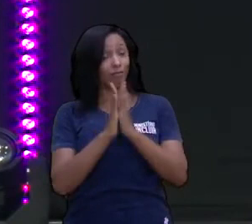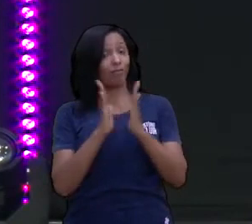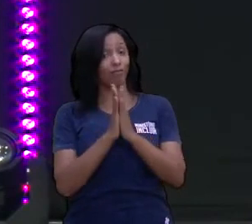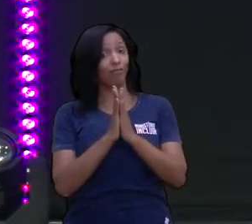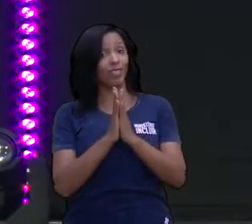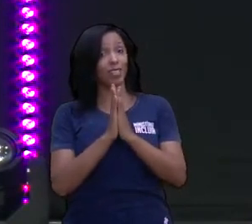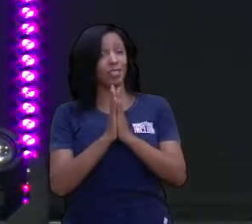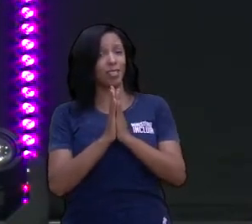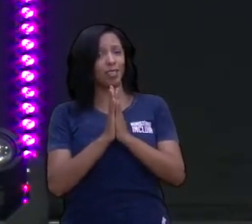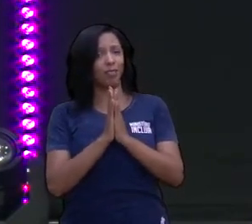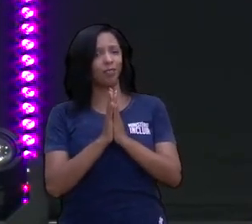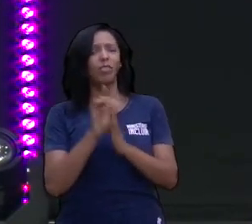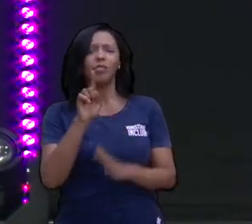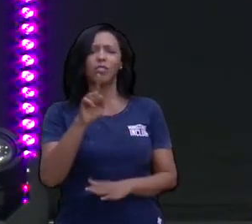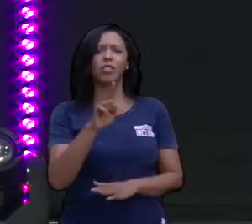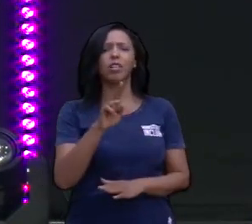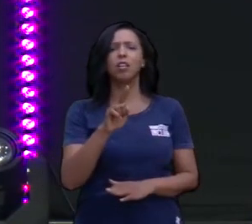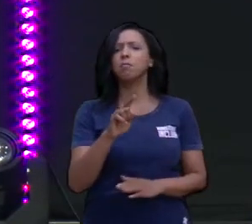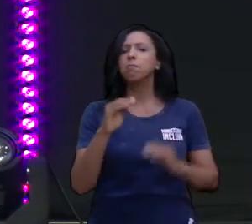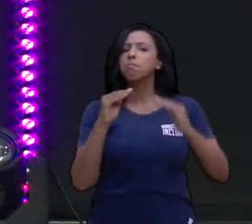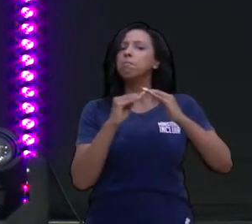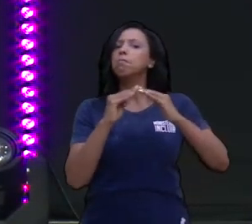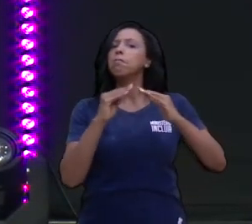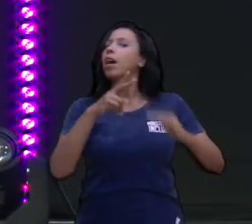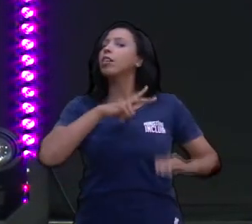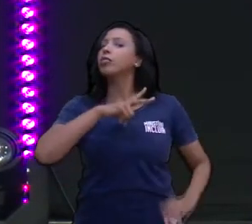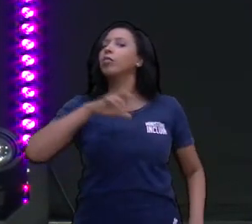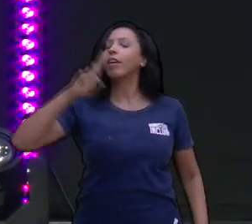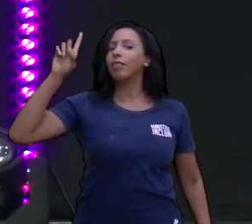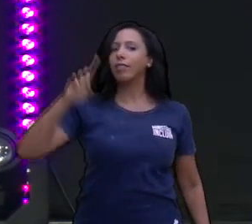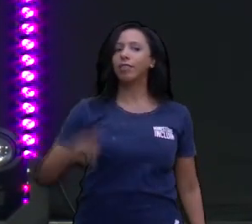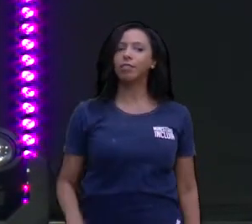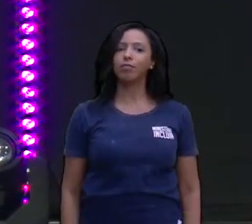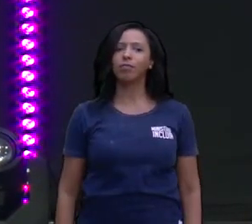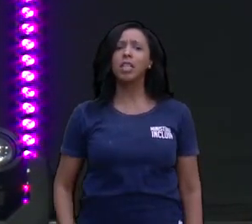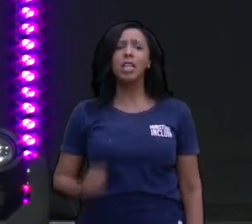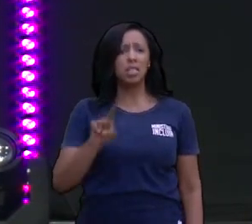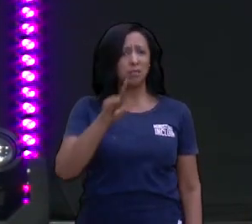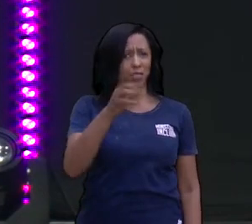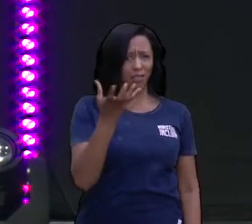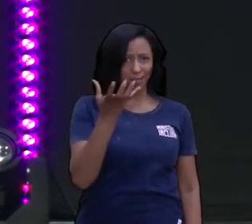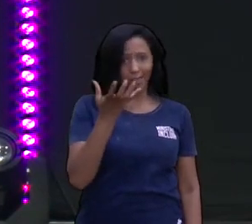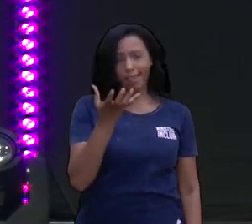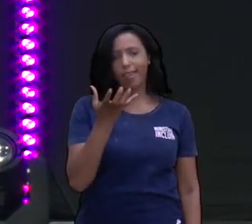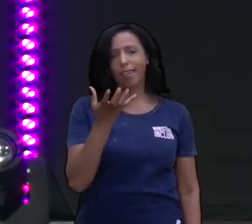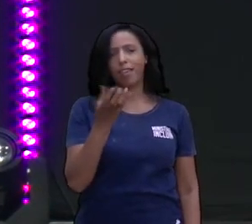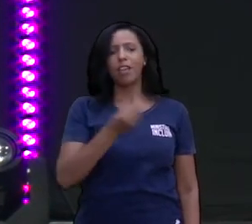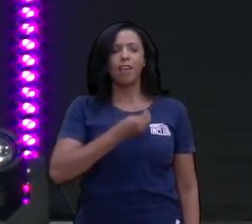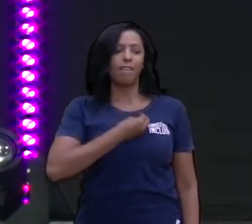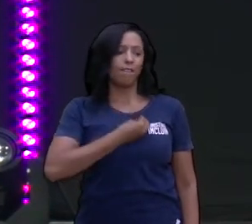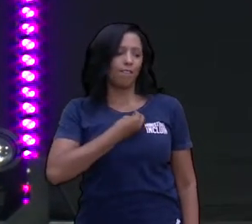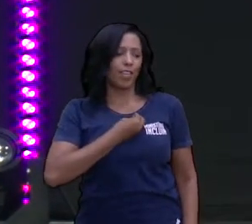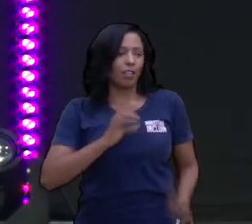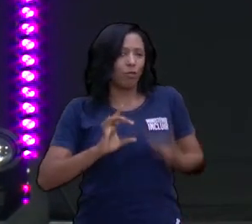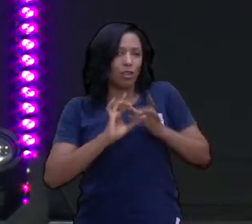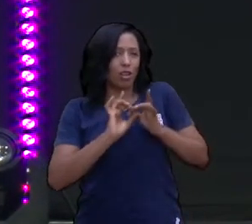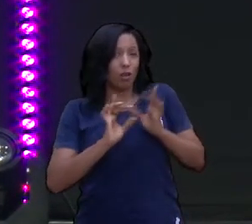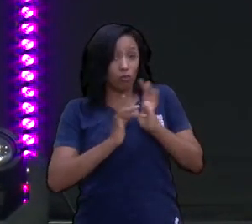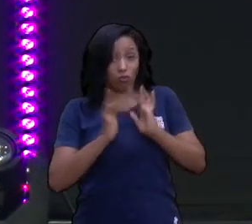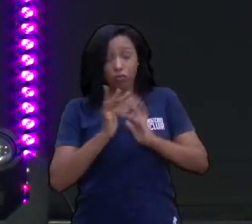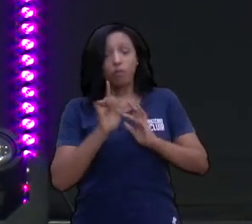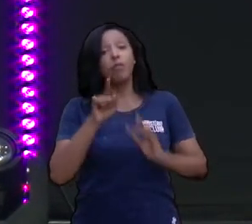e quando a sua cabeça nesse momento se você quer começar uma nova vida com Jesus hoje você reconhece que você nunca Entregou seu coração